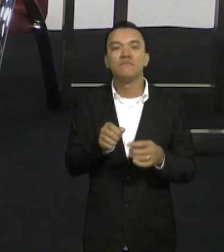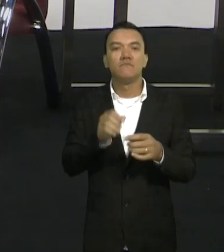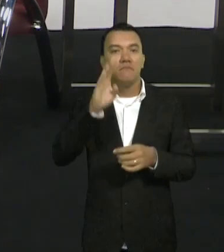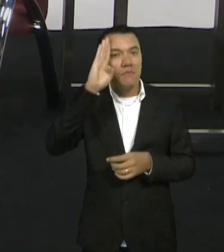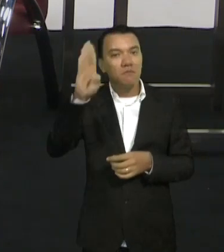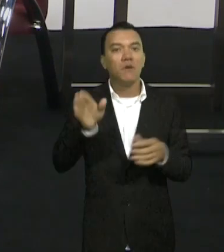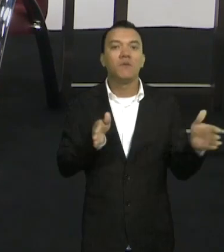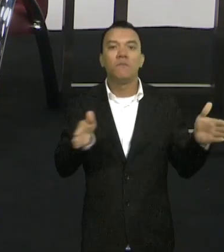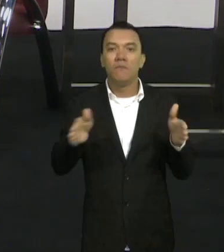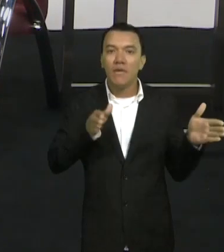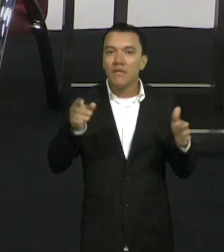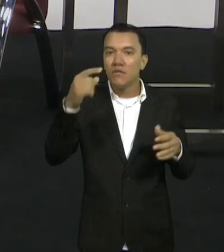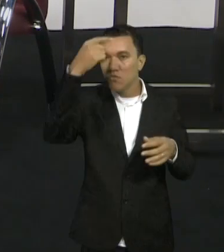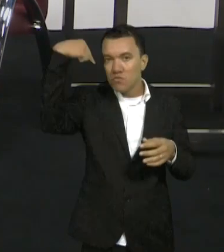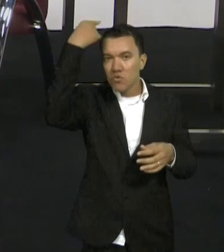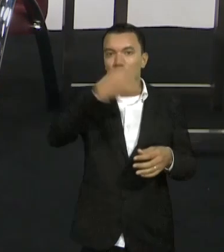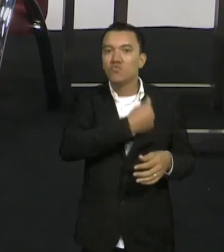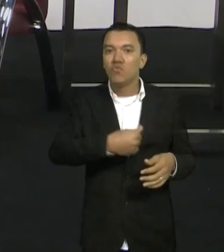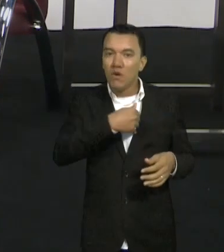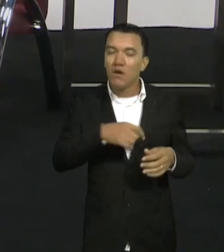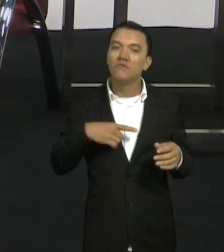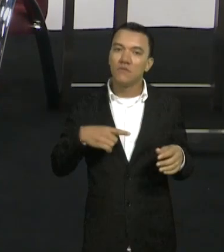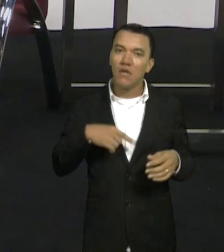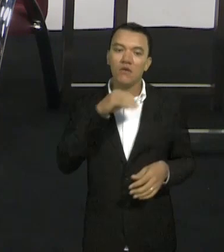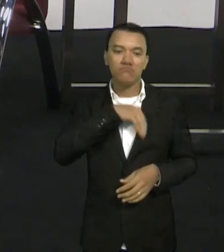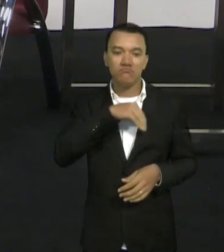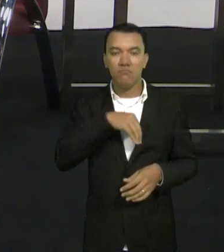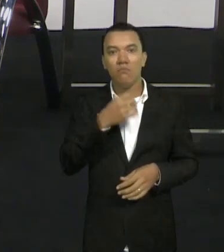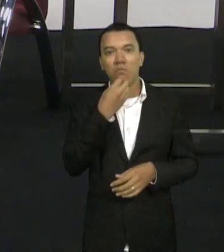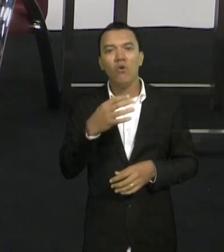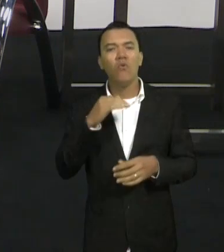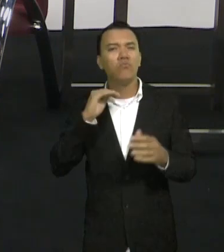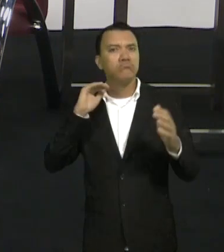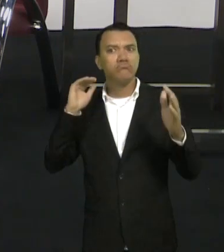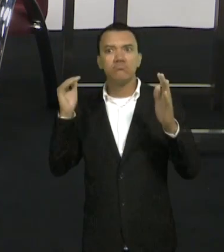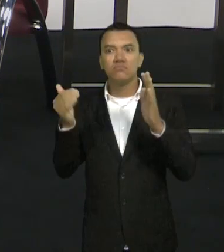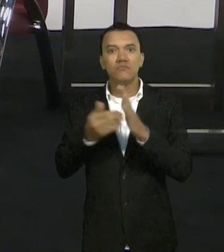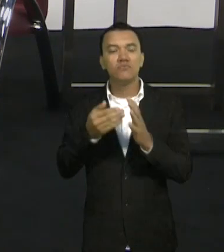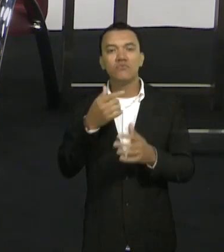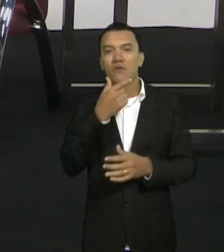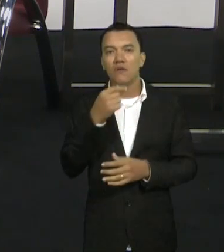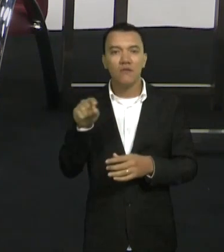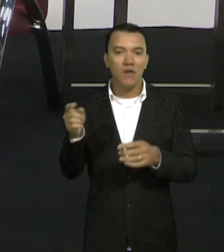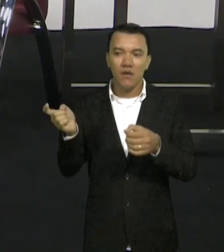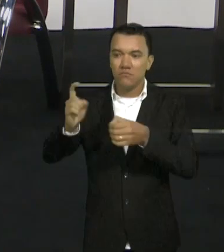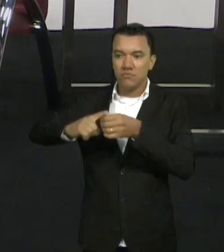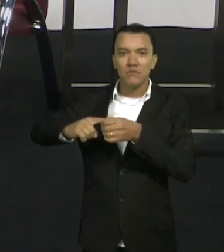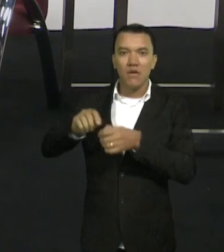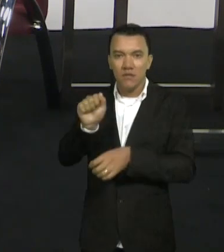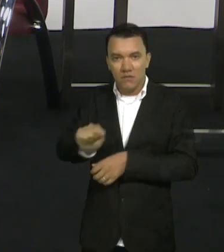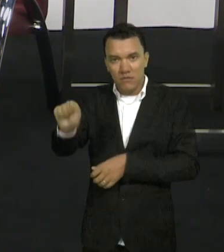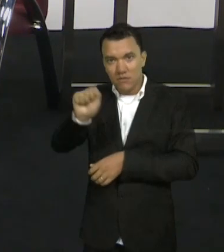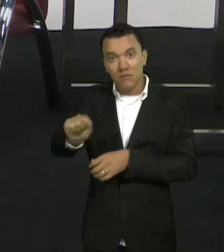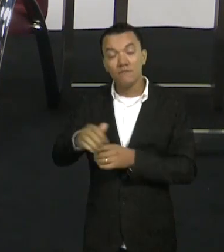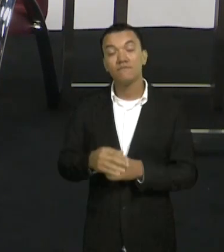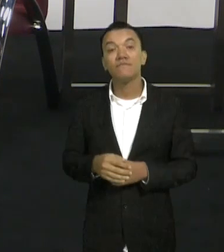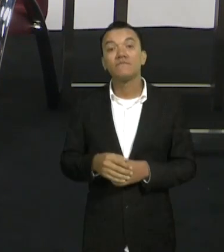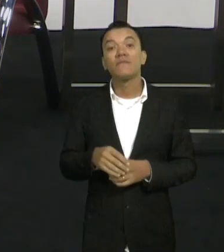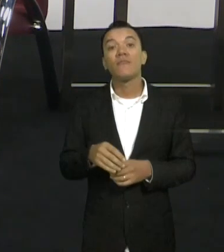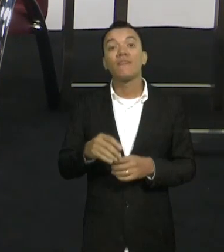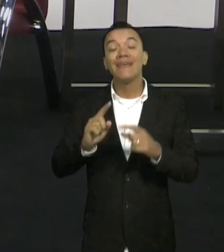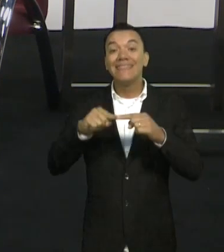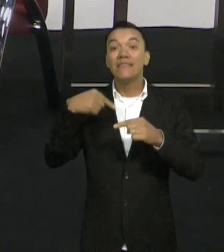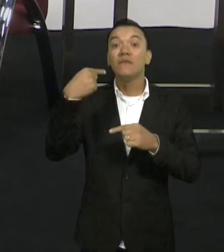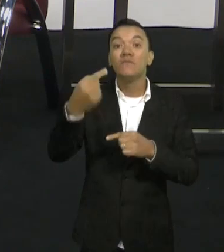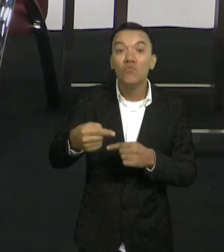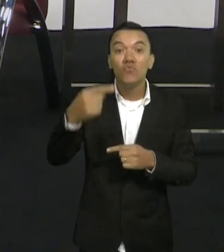João. Gera uma renda muito boa para todos os associados. E depois do São João,